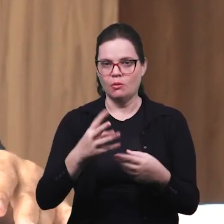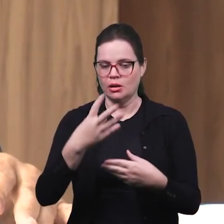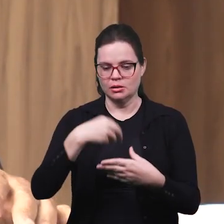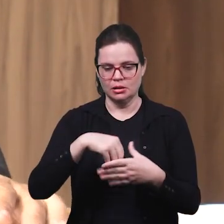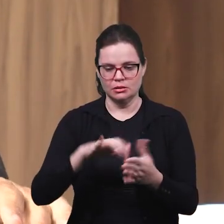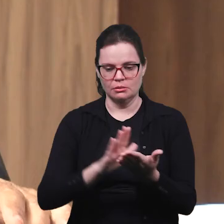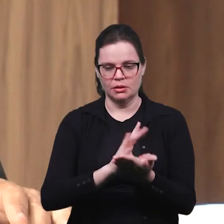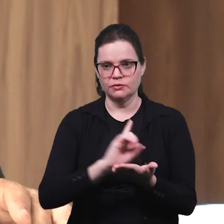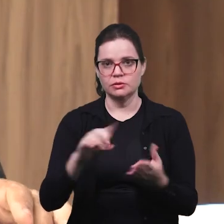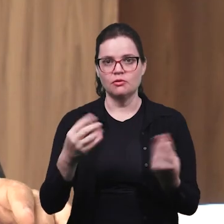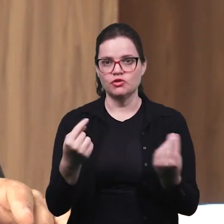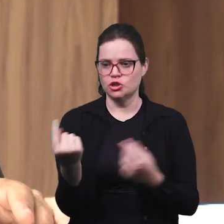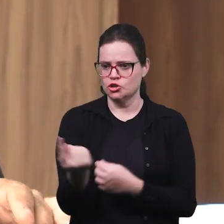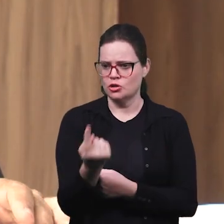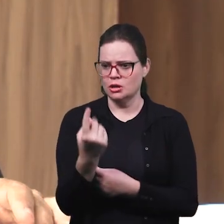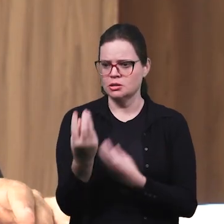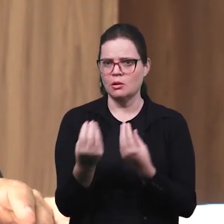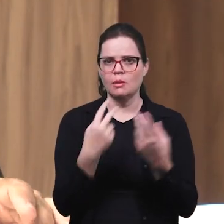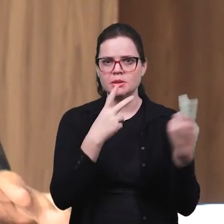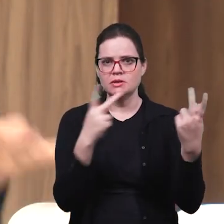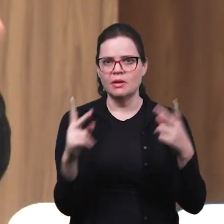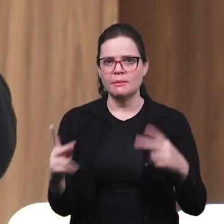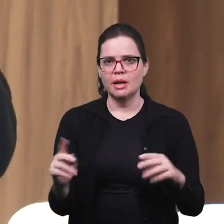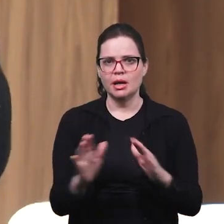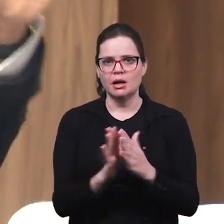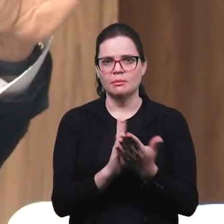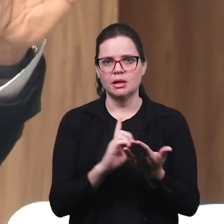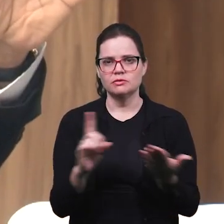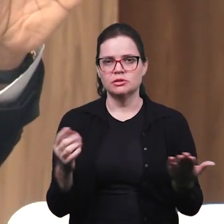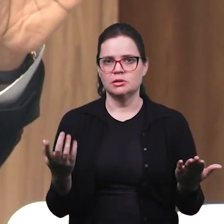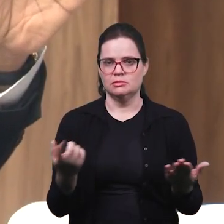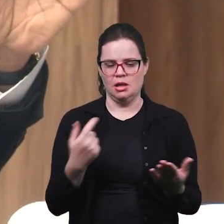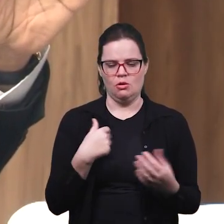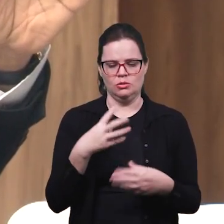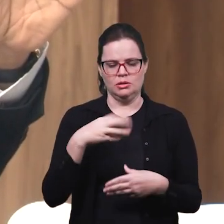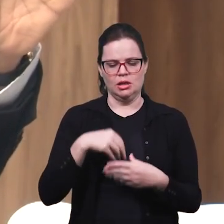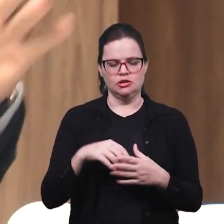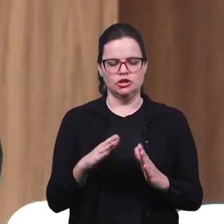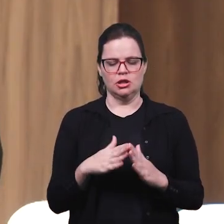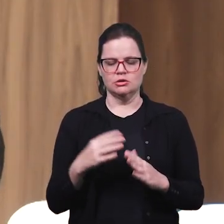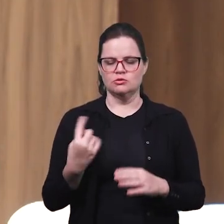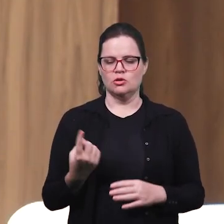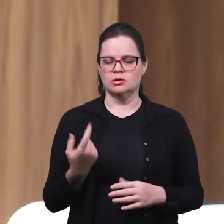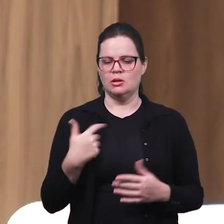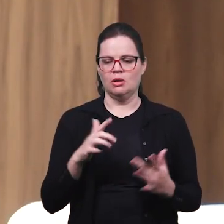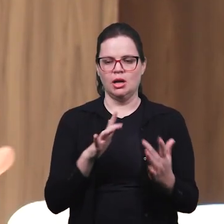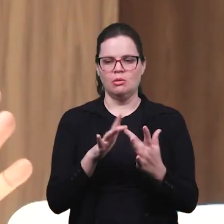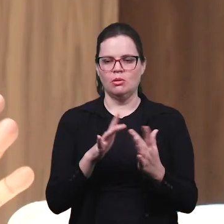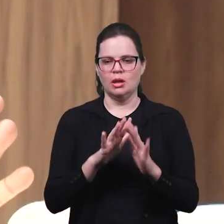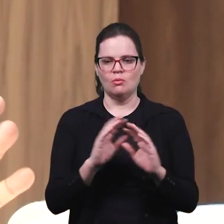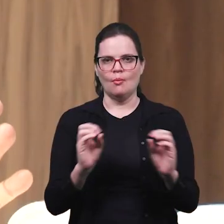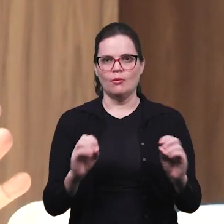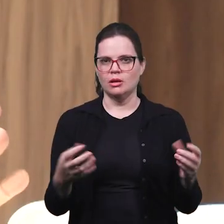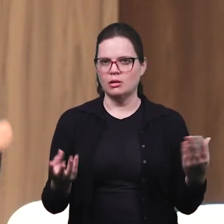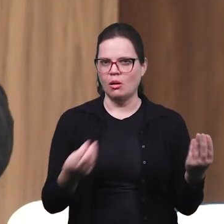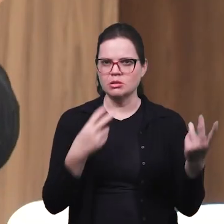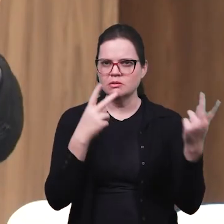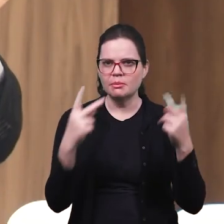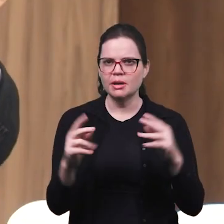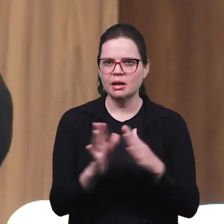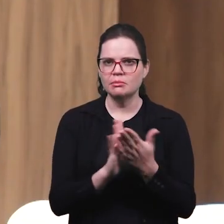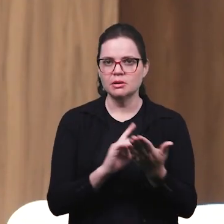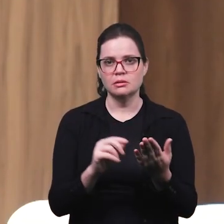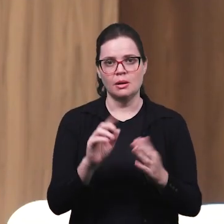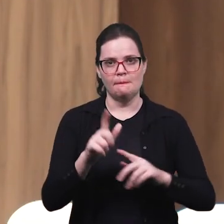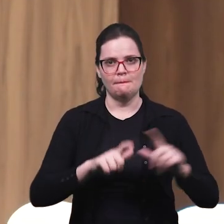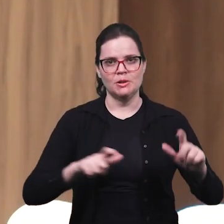quer se isolar na sua casa, lugar para não quero contato com ninguém. E tem gente que hoje em dia às vezes quer se isolar, né? Ele quer viver a vida